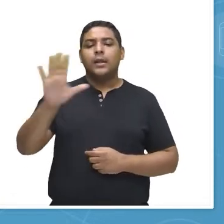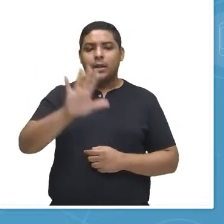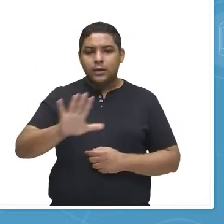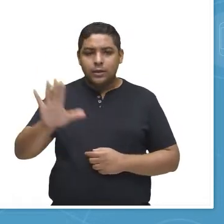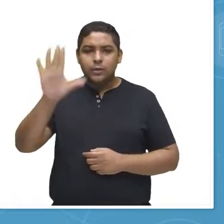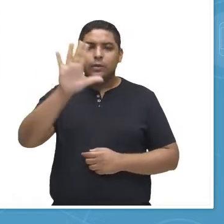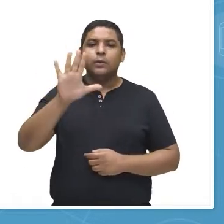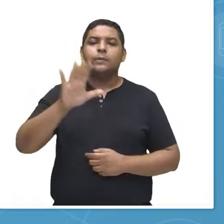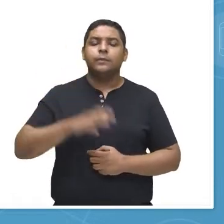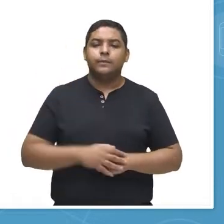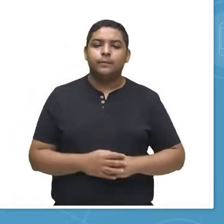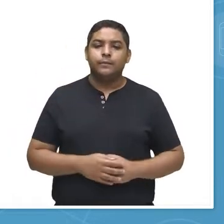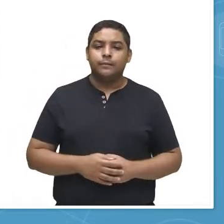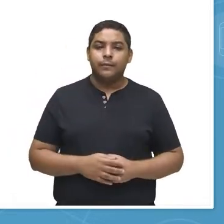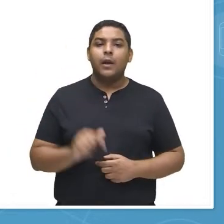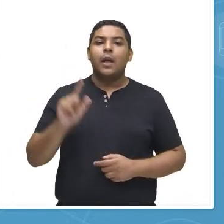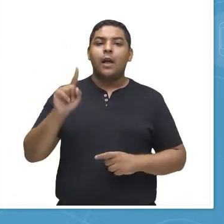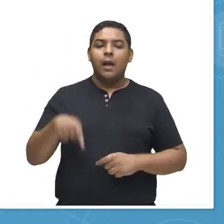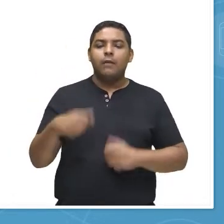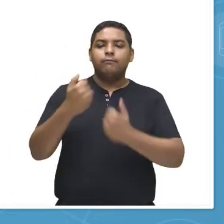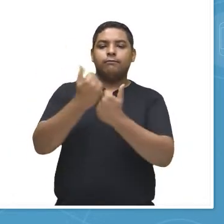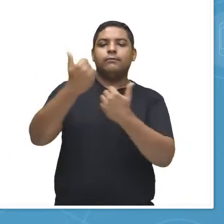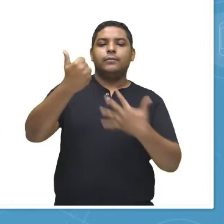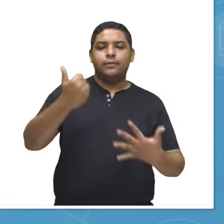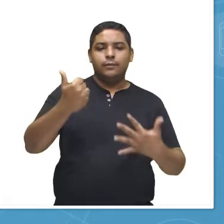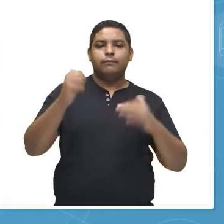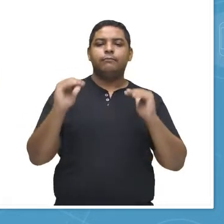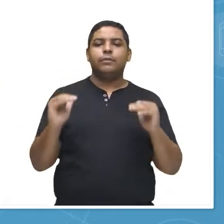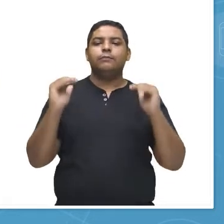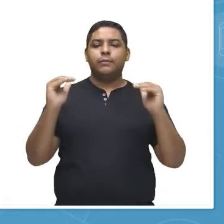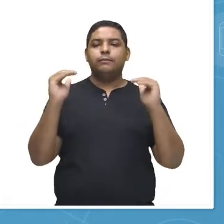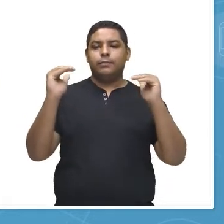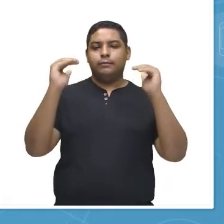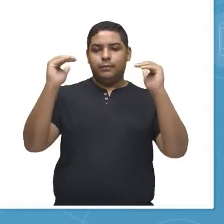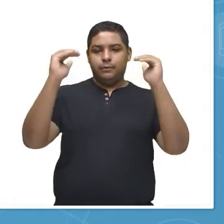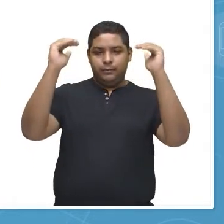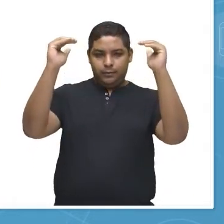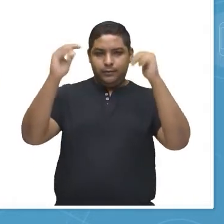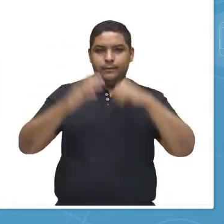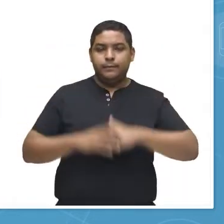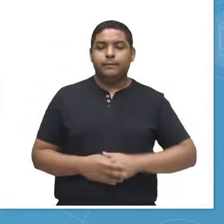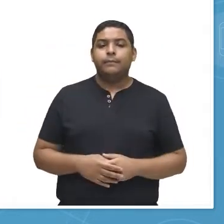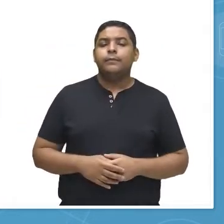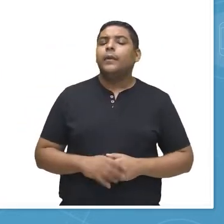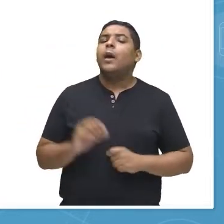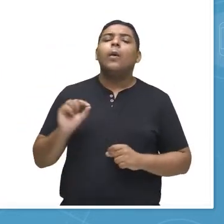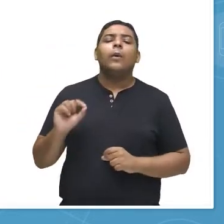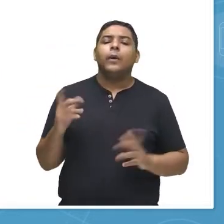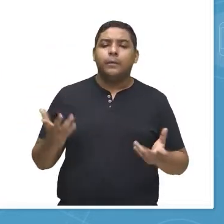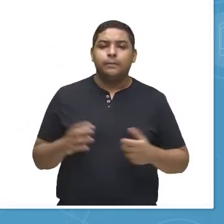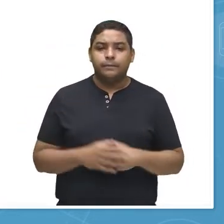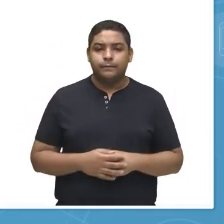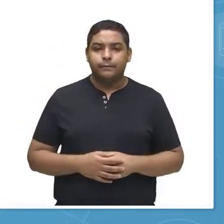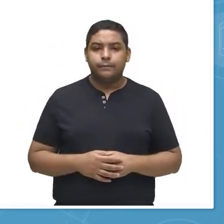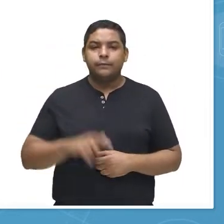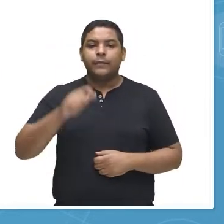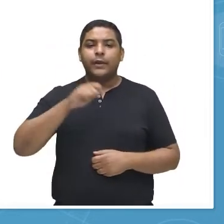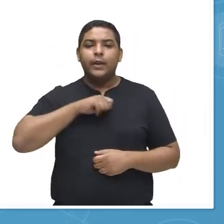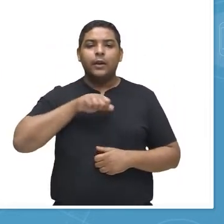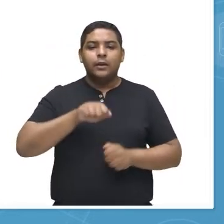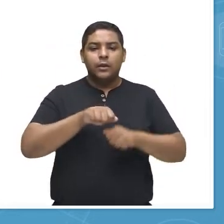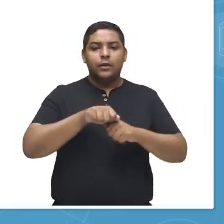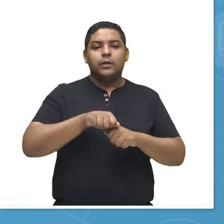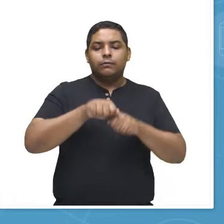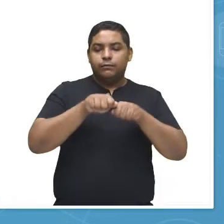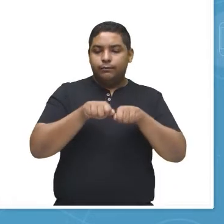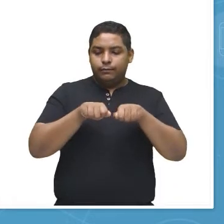informação importante é a hierarquia urbana. Dentro dessa hierarquia urbana, as redes são diferenciadas em termos